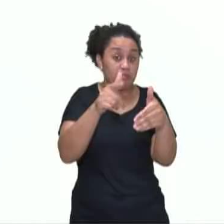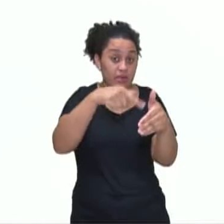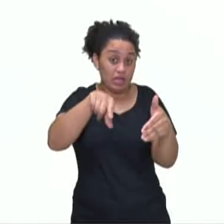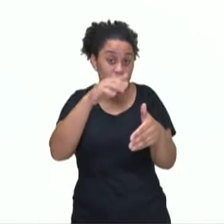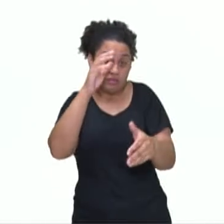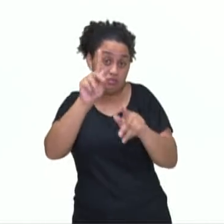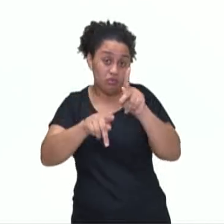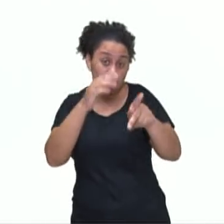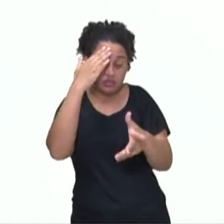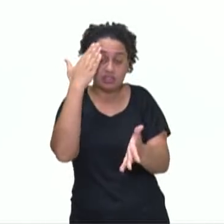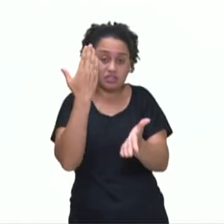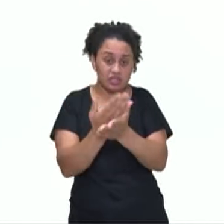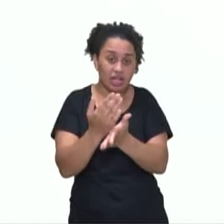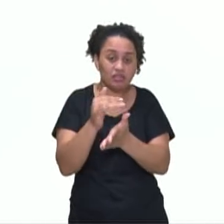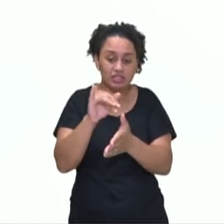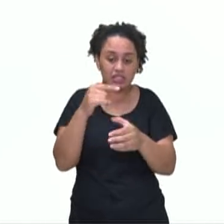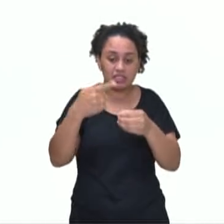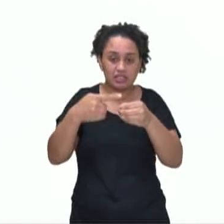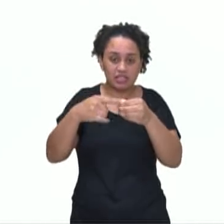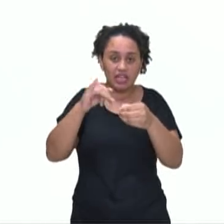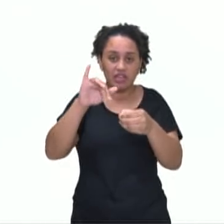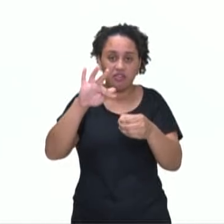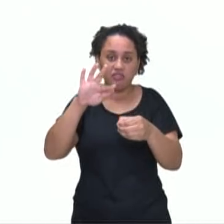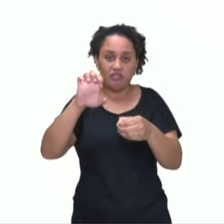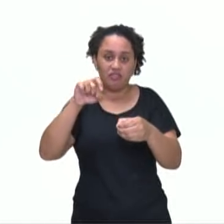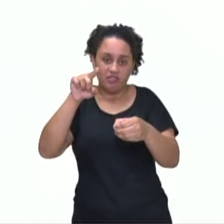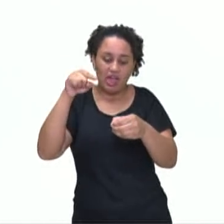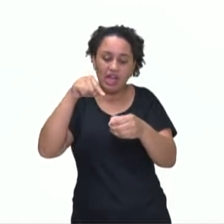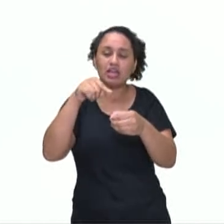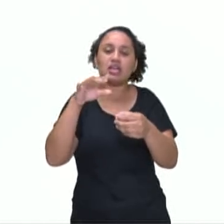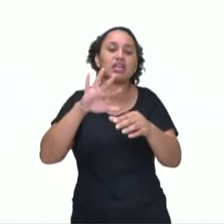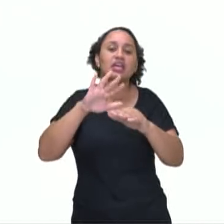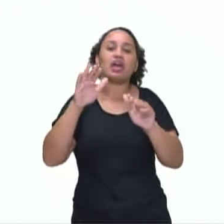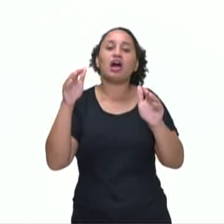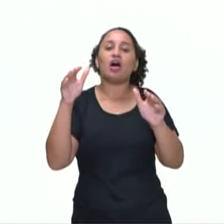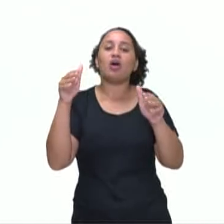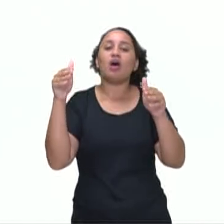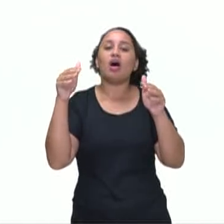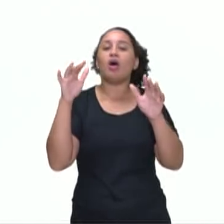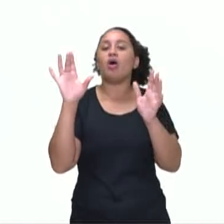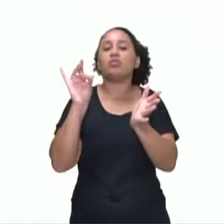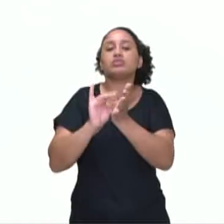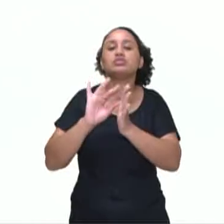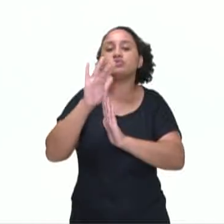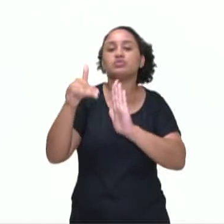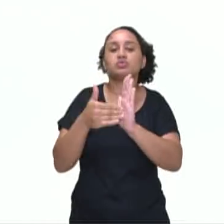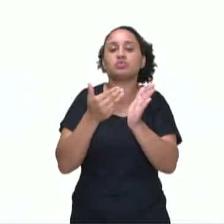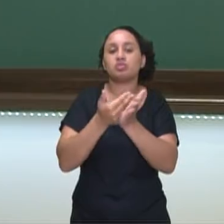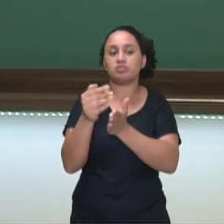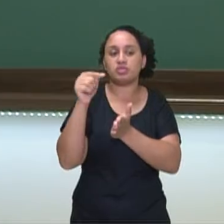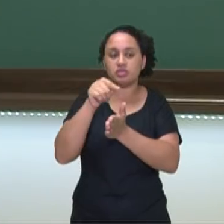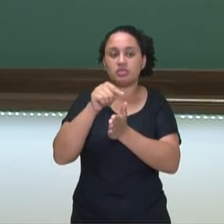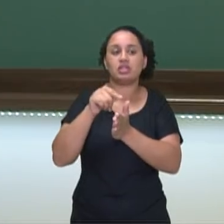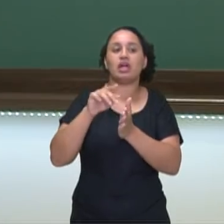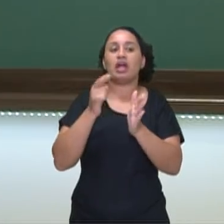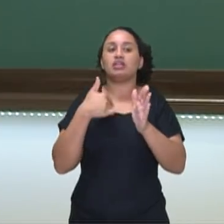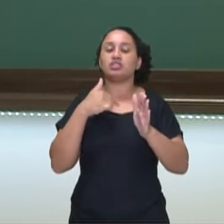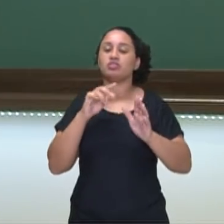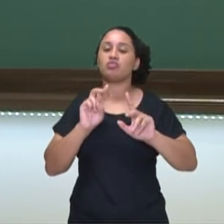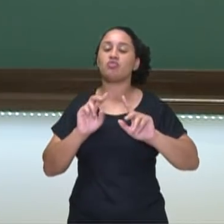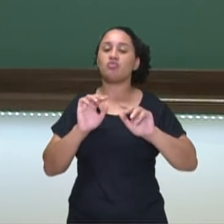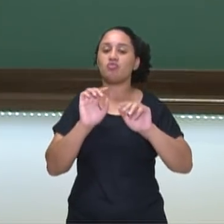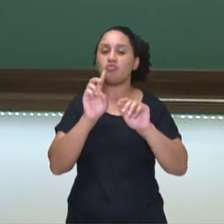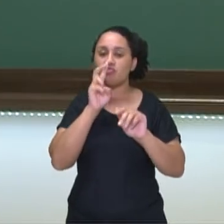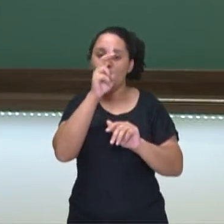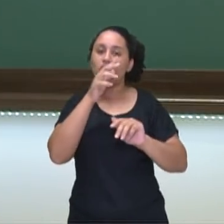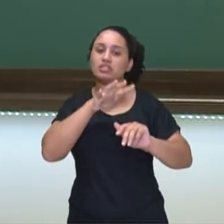daquela cidade. Ela teve seu período de maior esplendor entre os séculos 12 e 15, o auge então